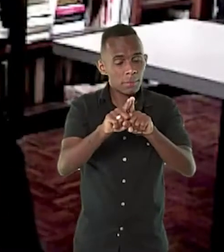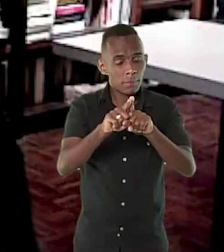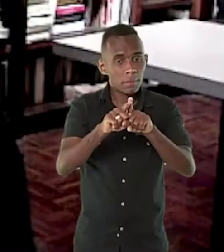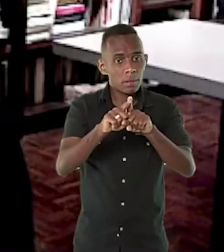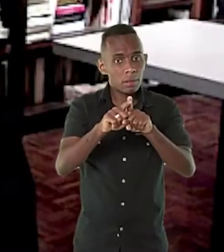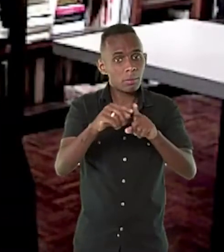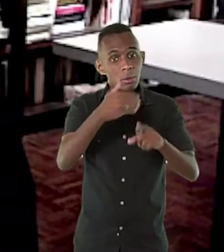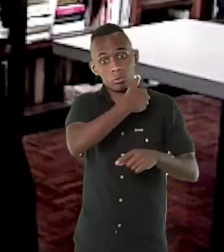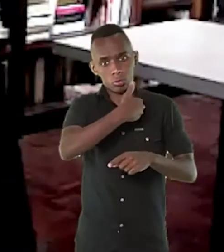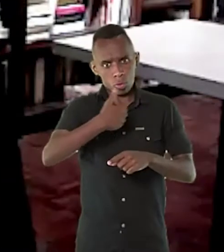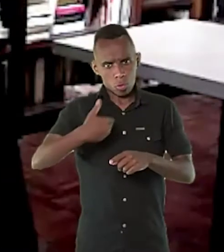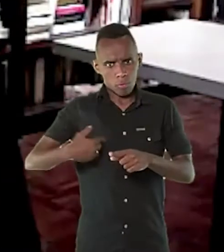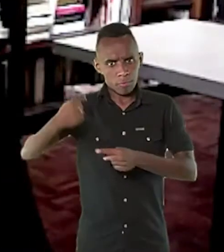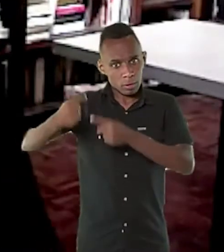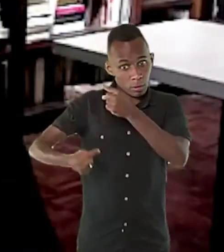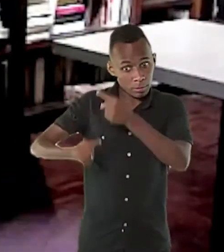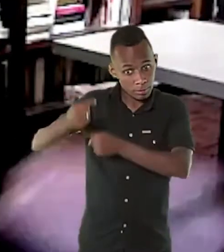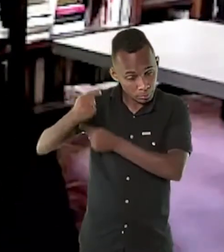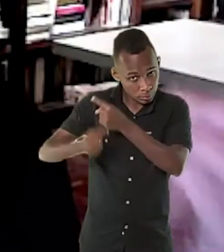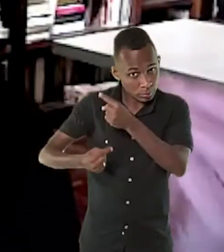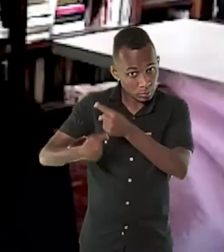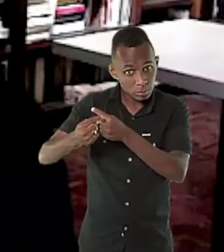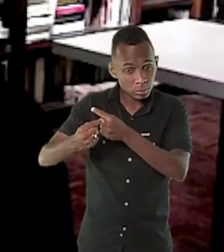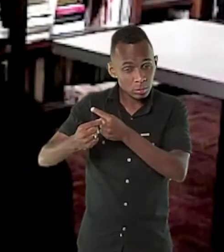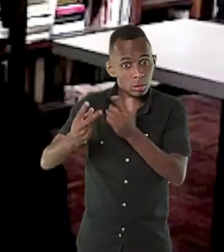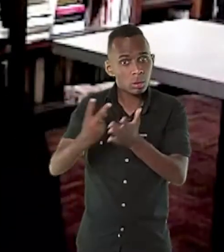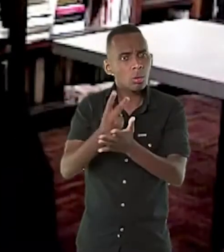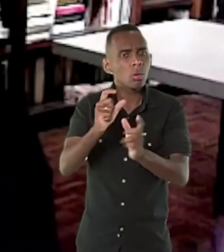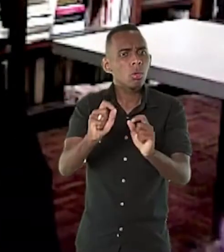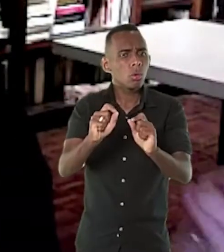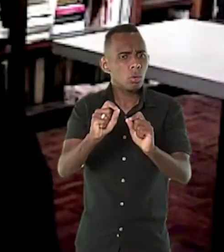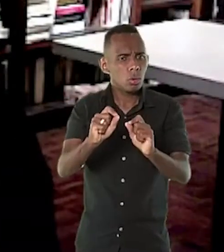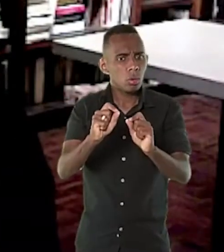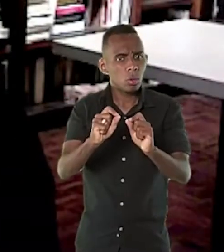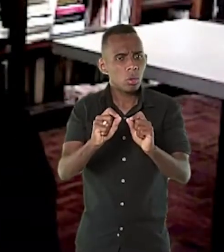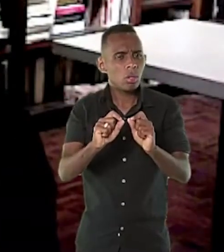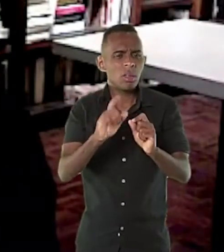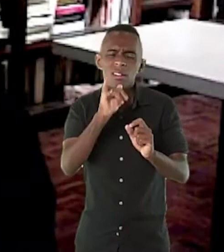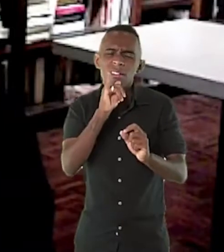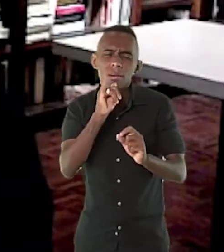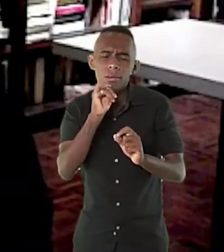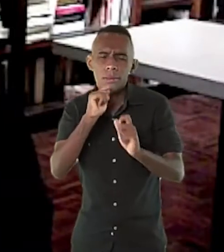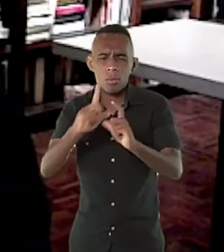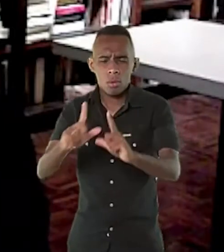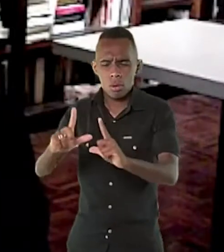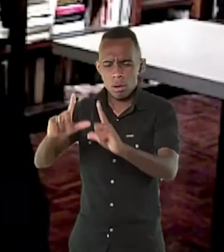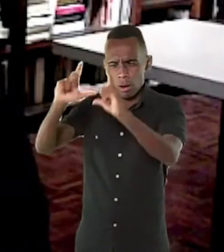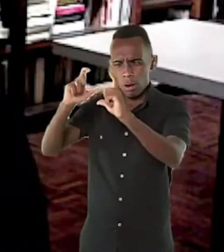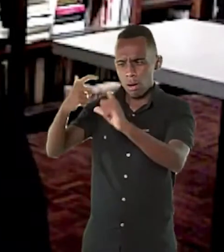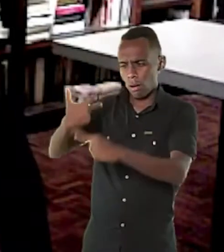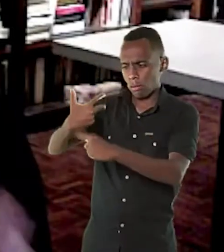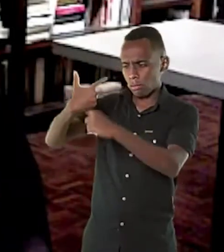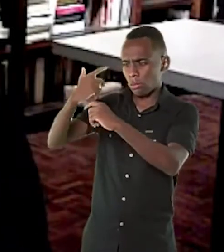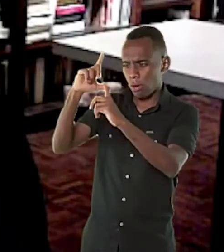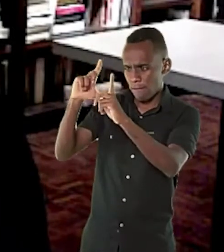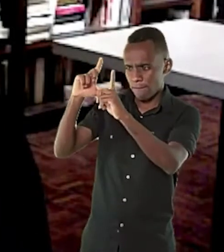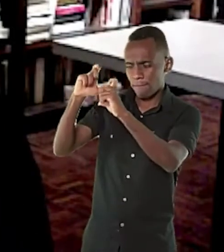que é inegável que de uma selfie que você faz a uma